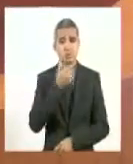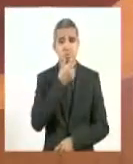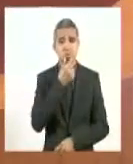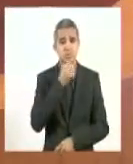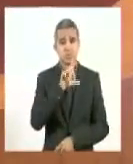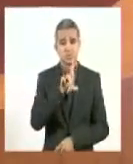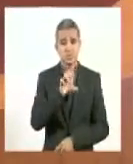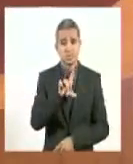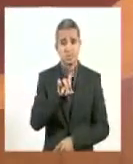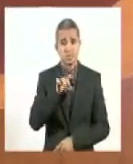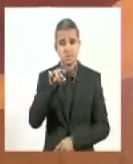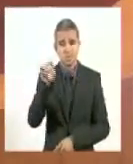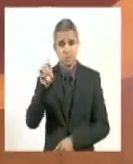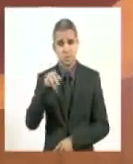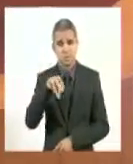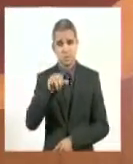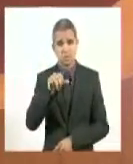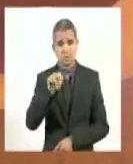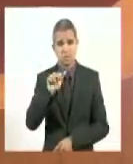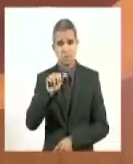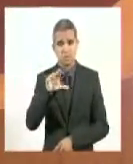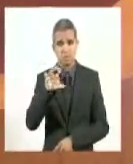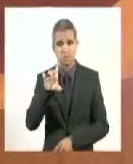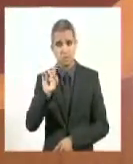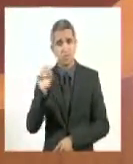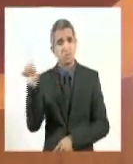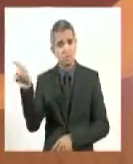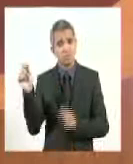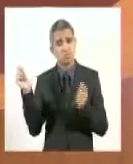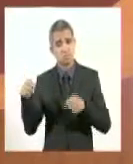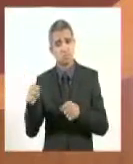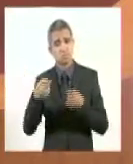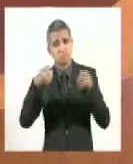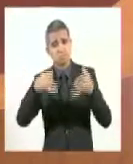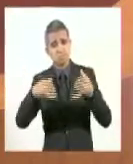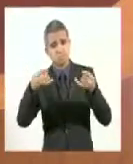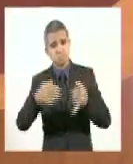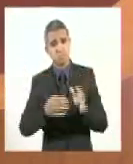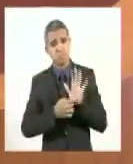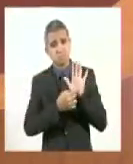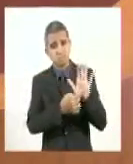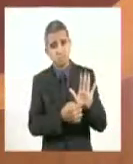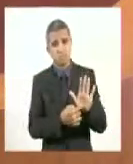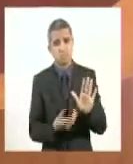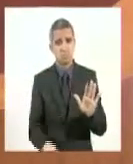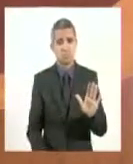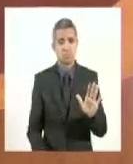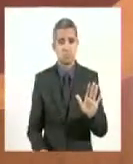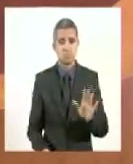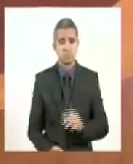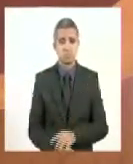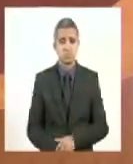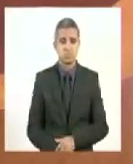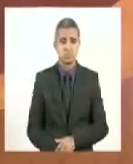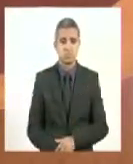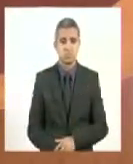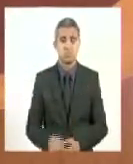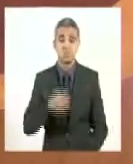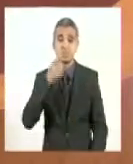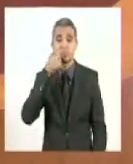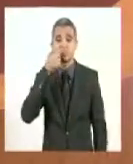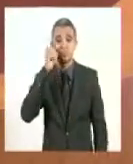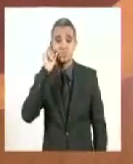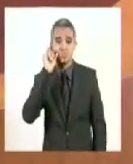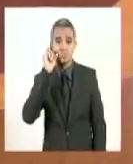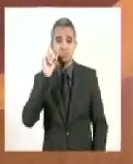defender. Isso é o lógico, isso é o justo. Ontem, por eu